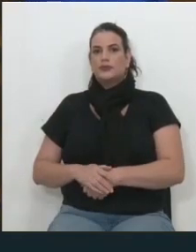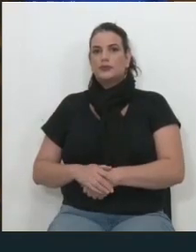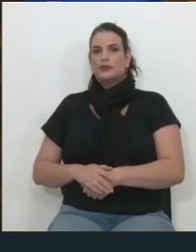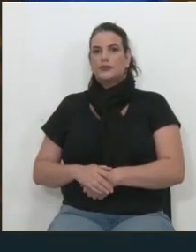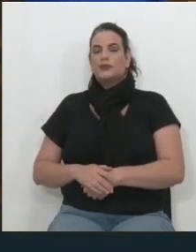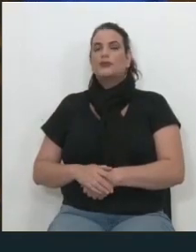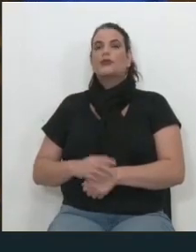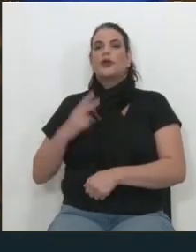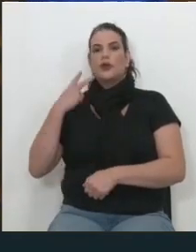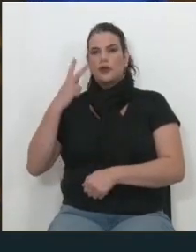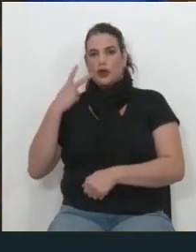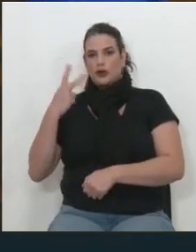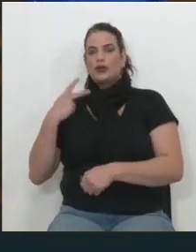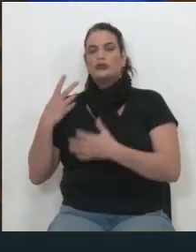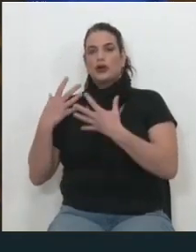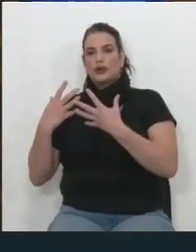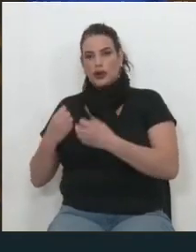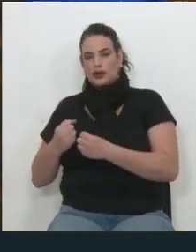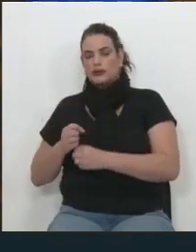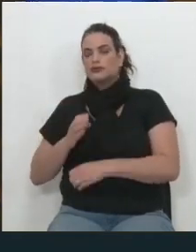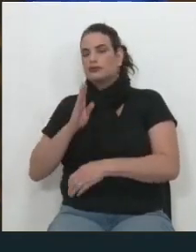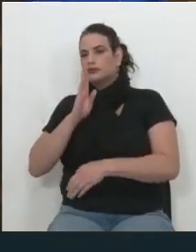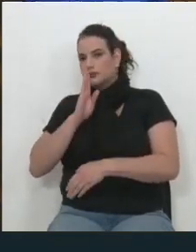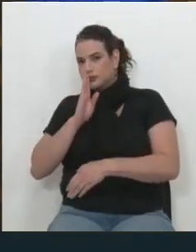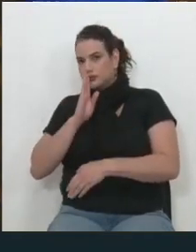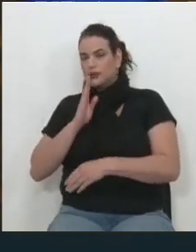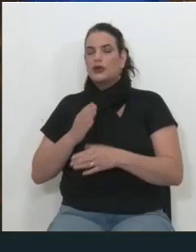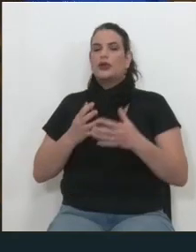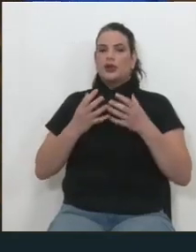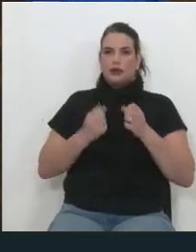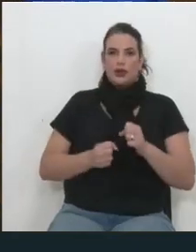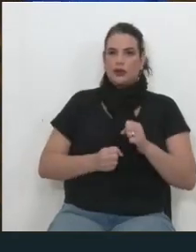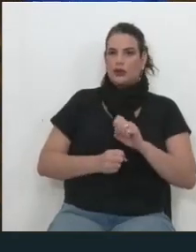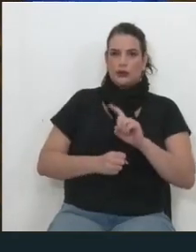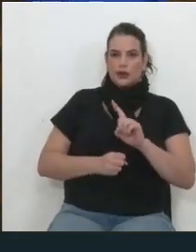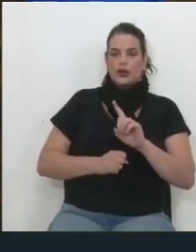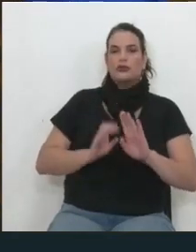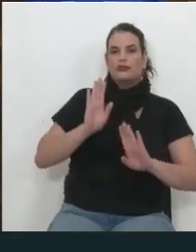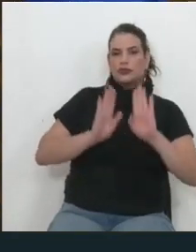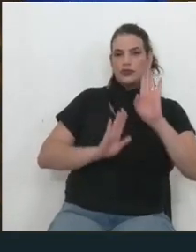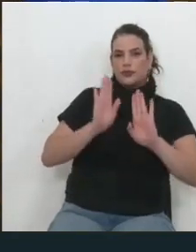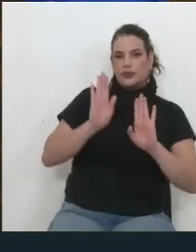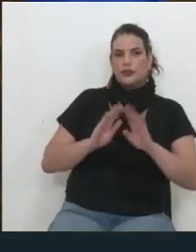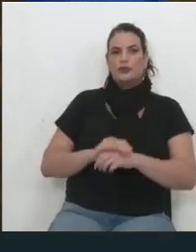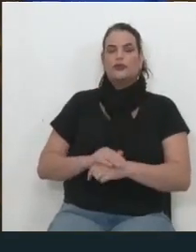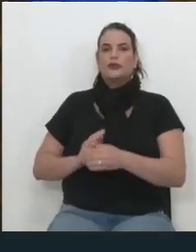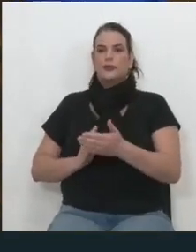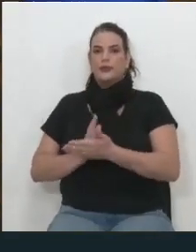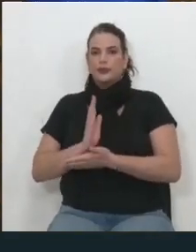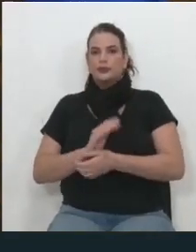Os vereadores favoráveis permaneçam como estão e os contrários se manifestem. Aprovado.